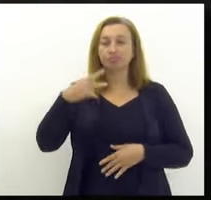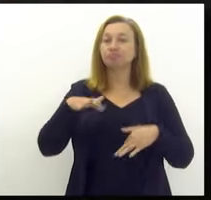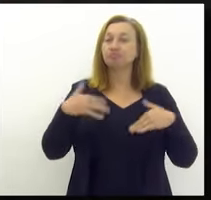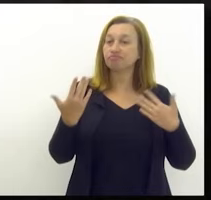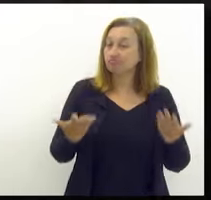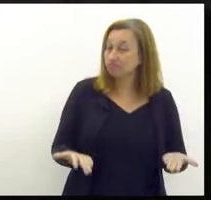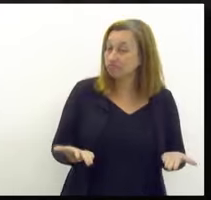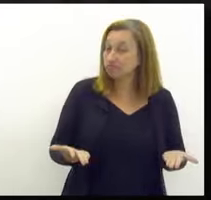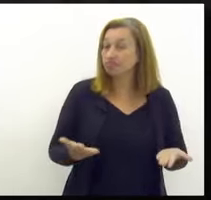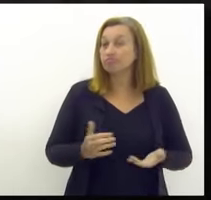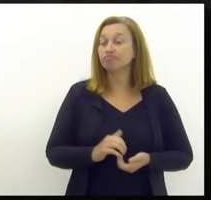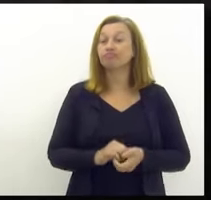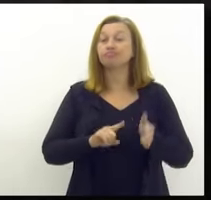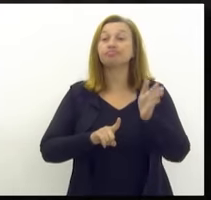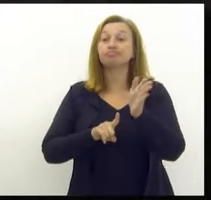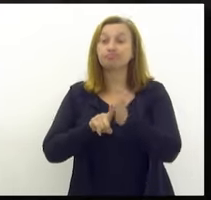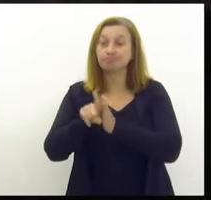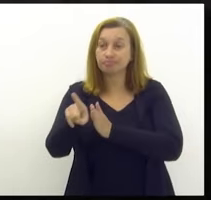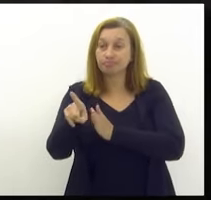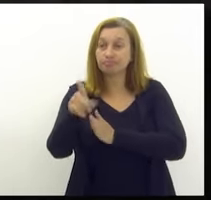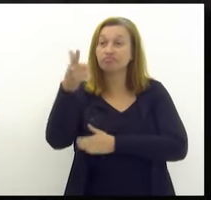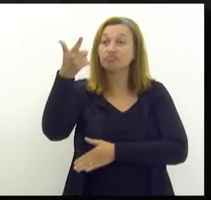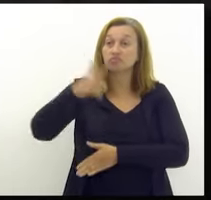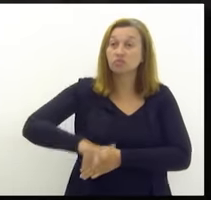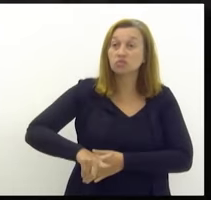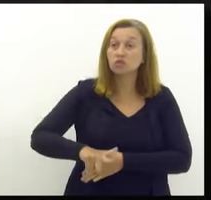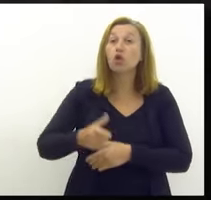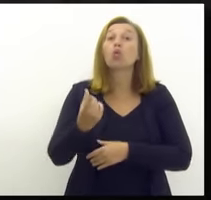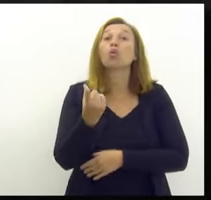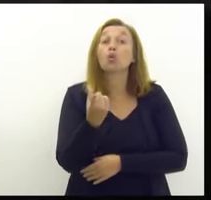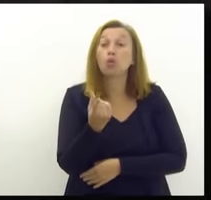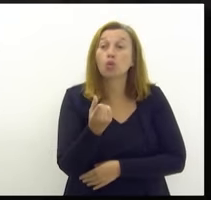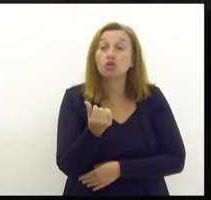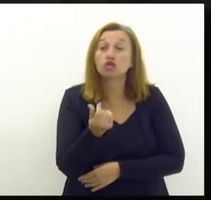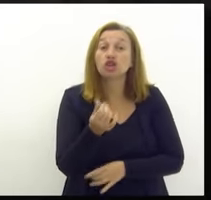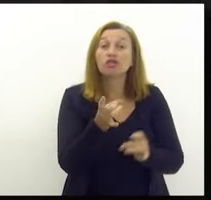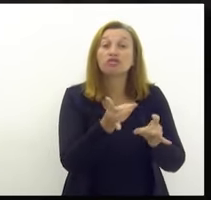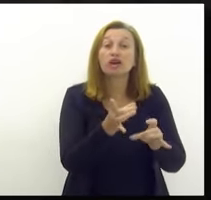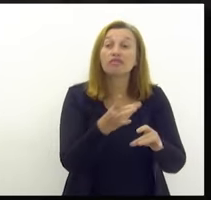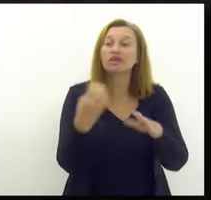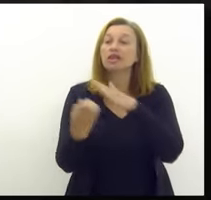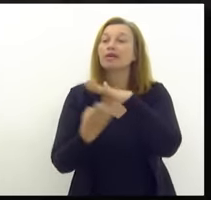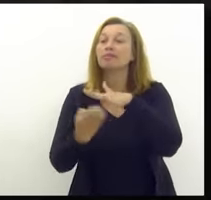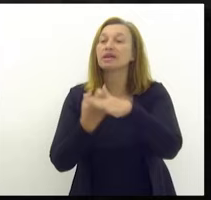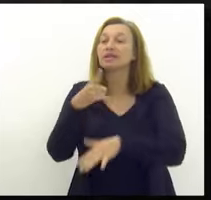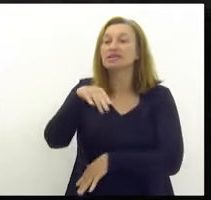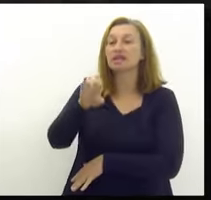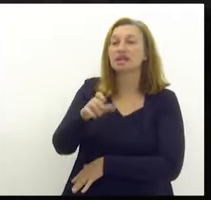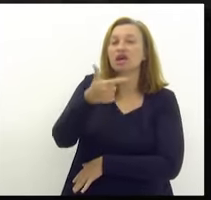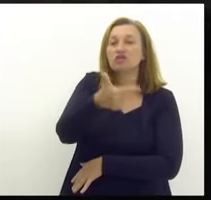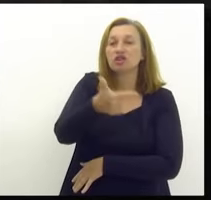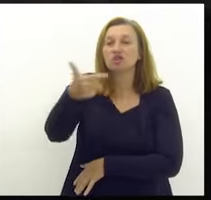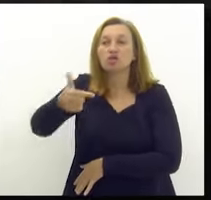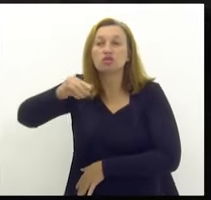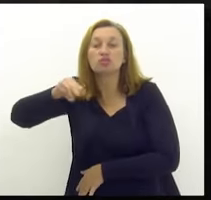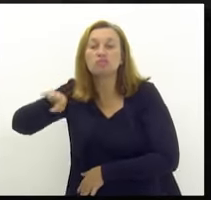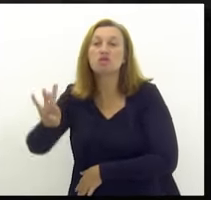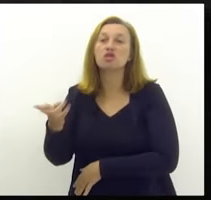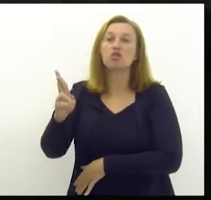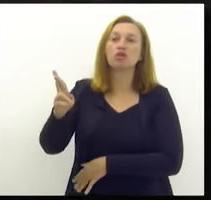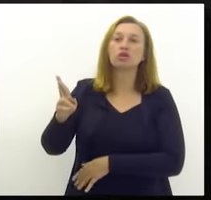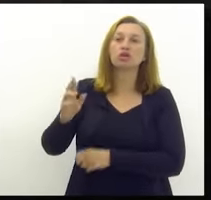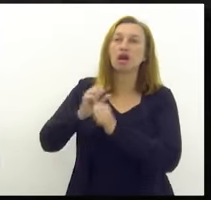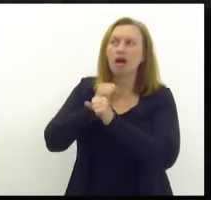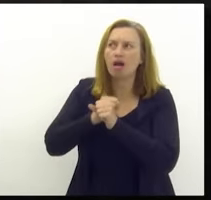aqui a pergunta de novo cadê o dinheiro da Sedai 22 bilhões que ano a